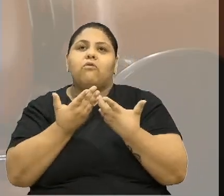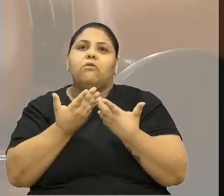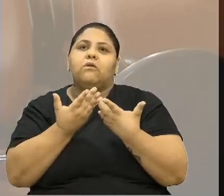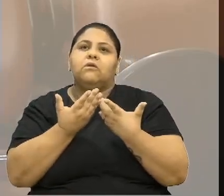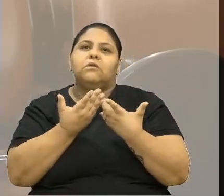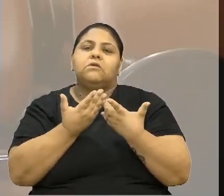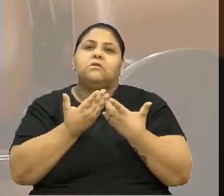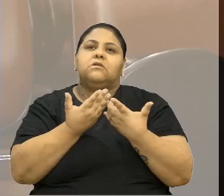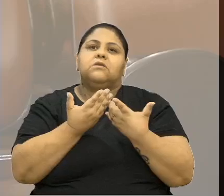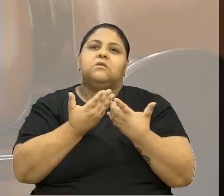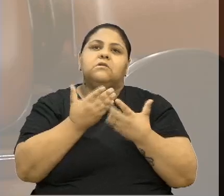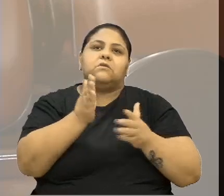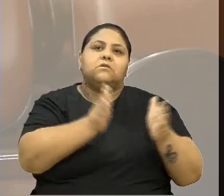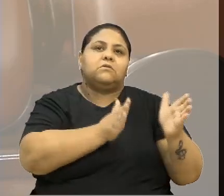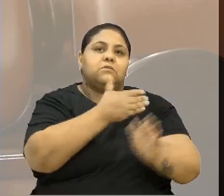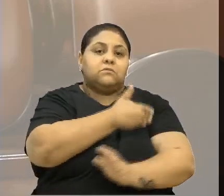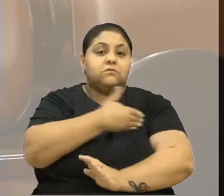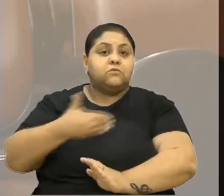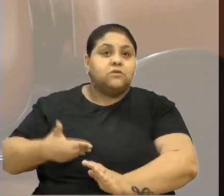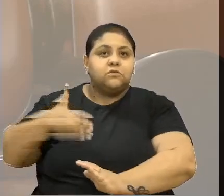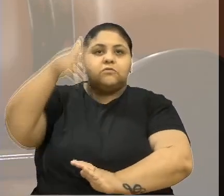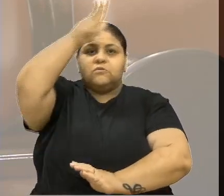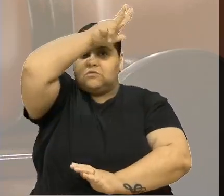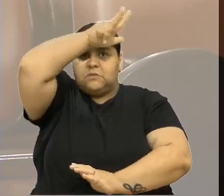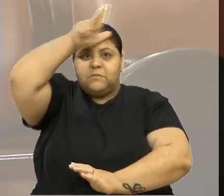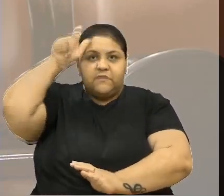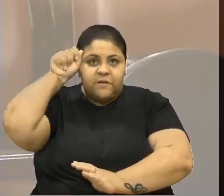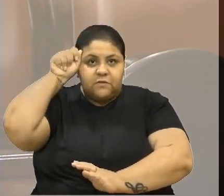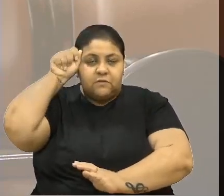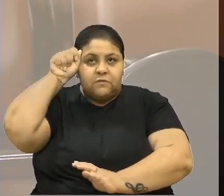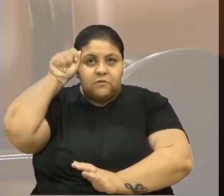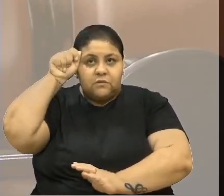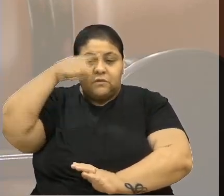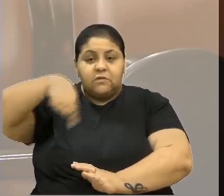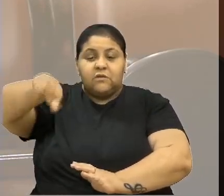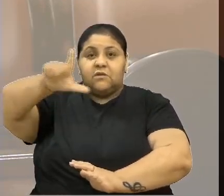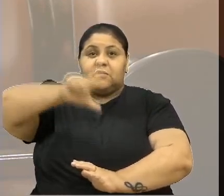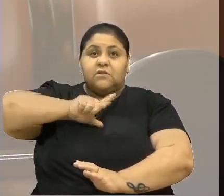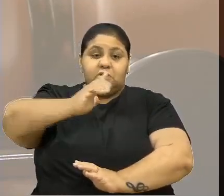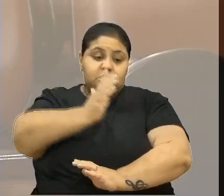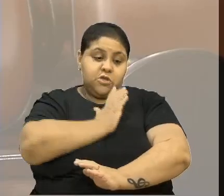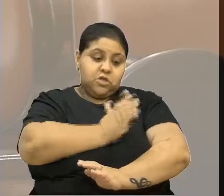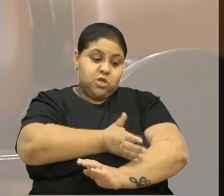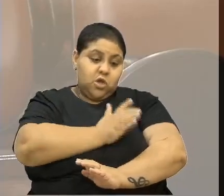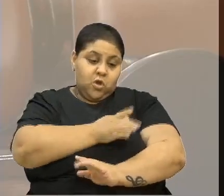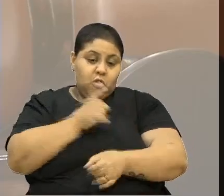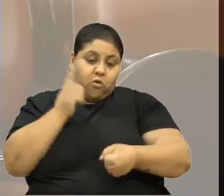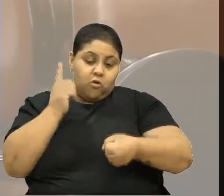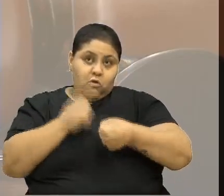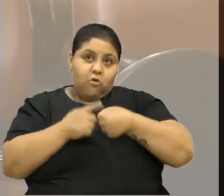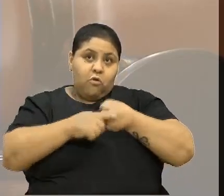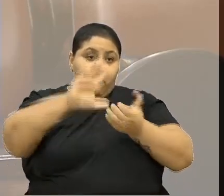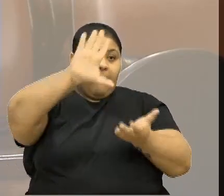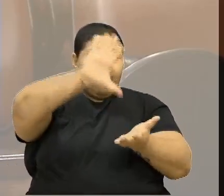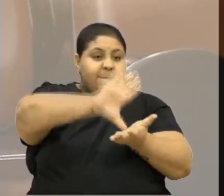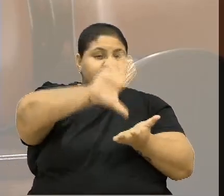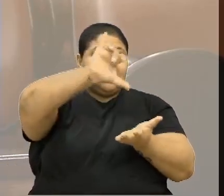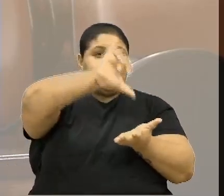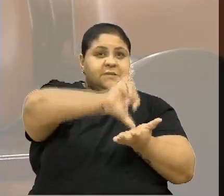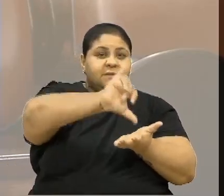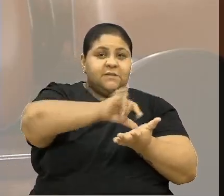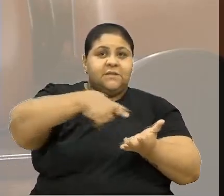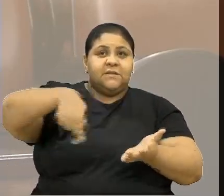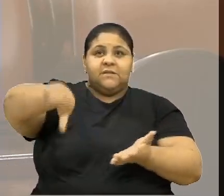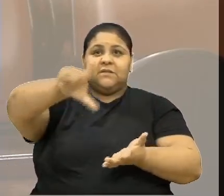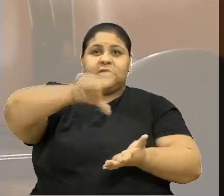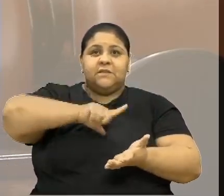a parte do poder público da prefeitura? Se quando a gente tem o coração da cidade, a nossa praça central, quando a gente